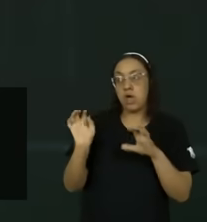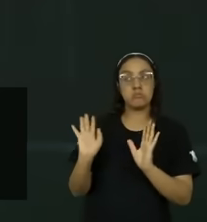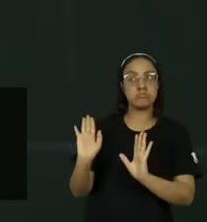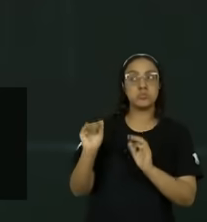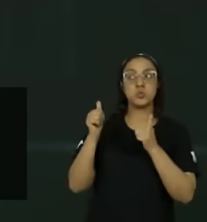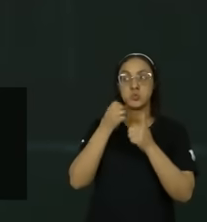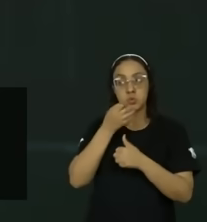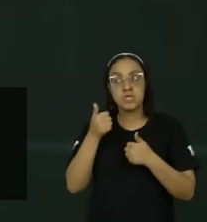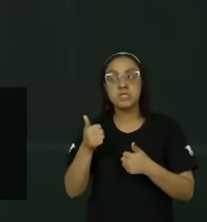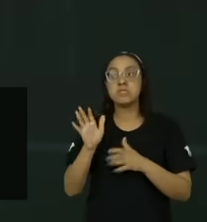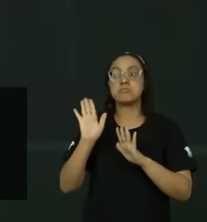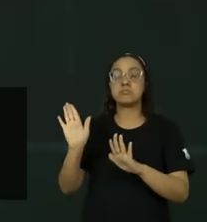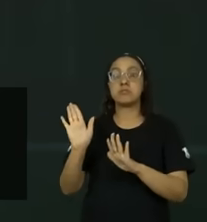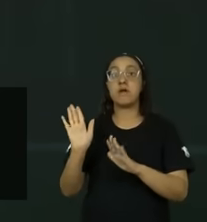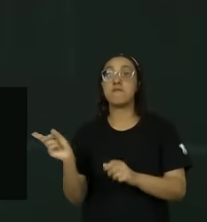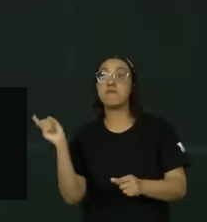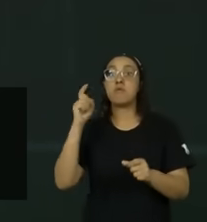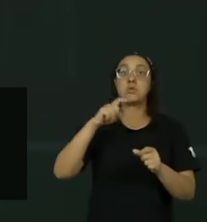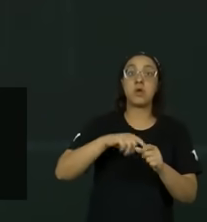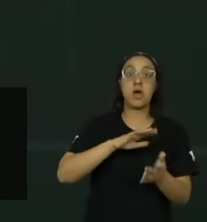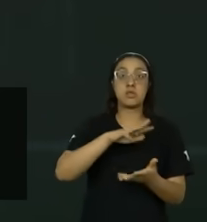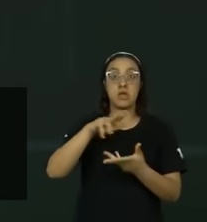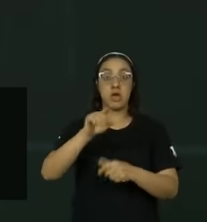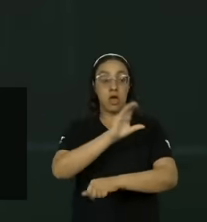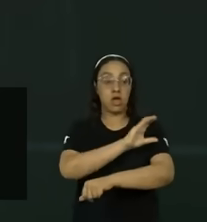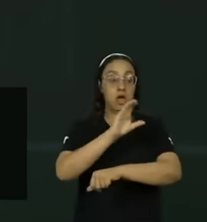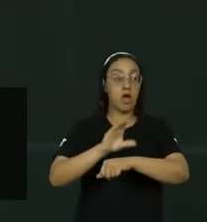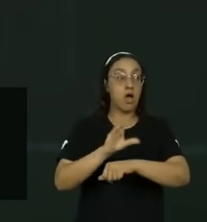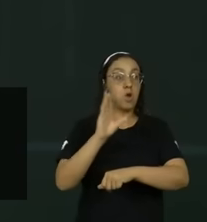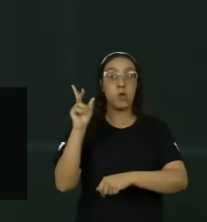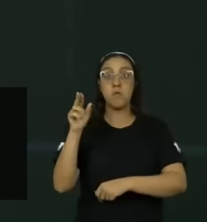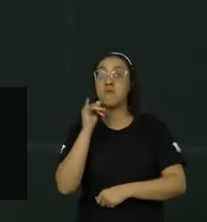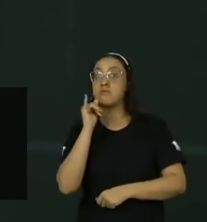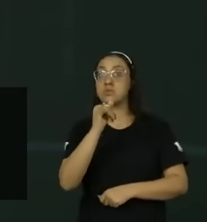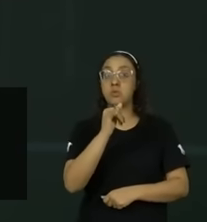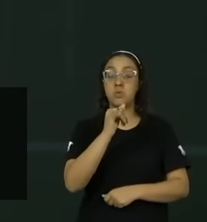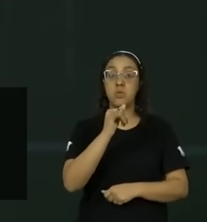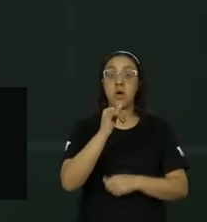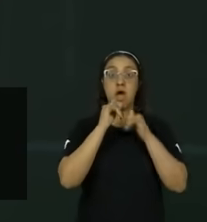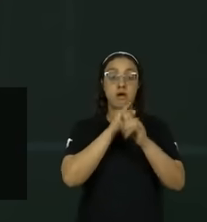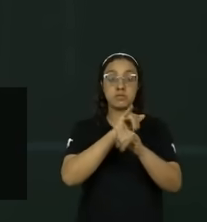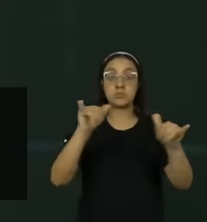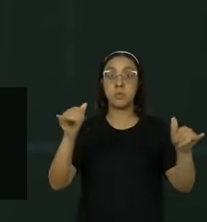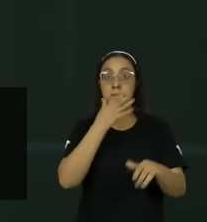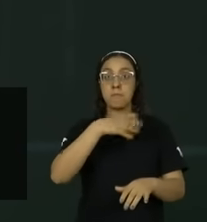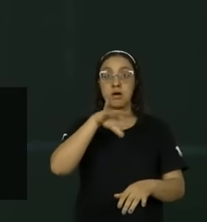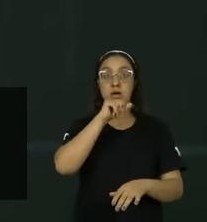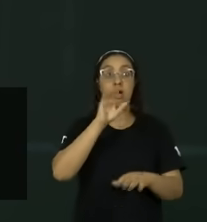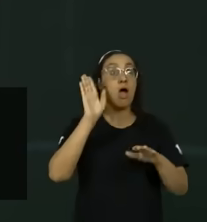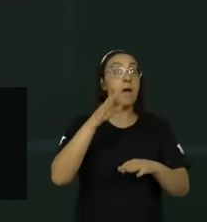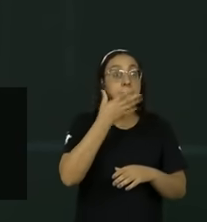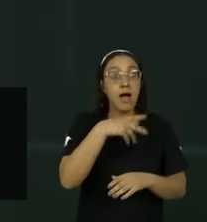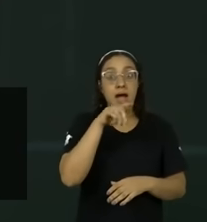voltaram ao seu pai Jacó, na terra de Canaã, e lhe deram a notícia: José ainda está vivo. Na verdade, ele é governador de